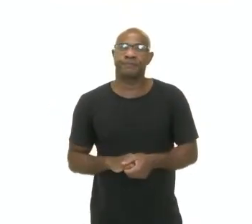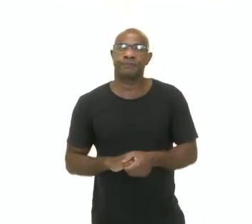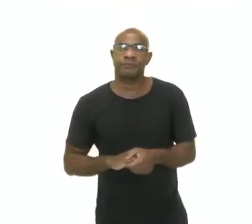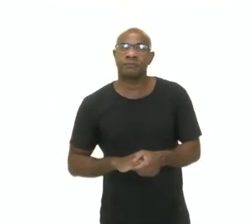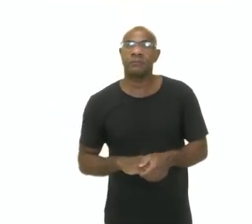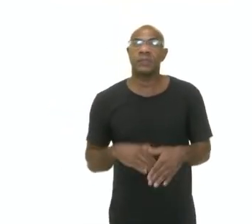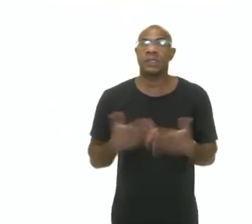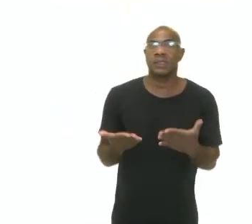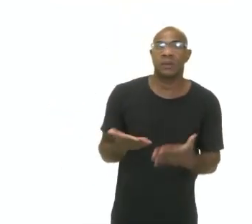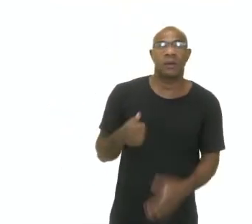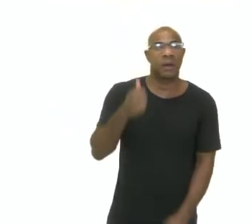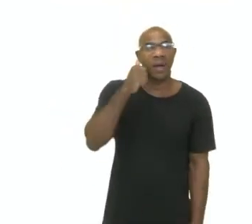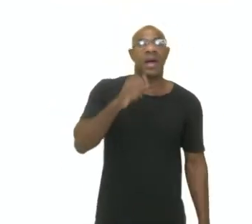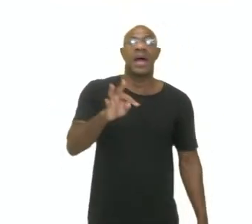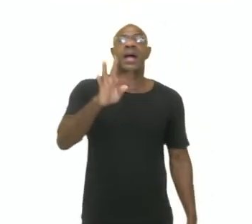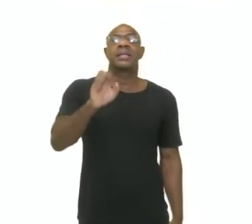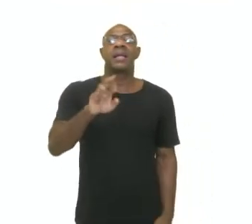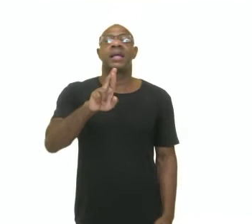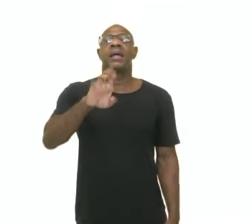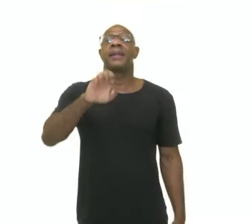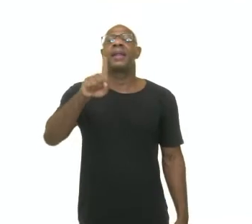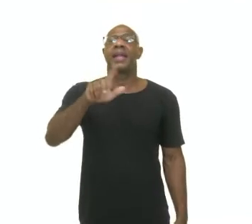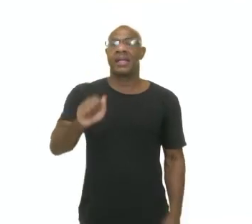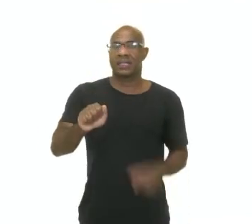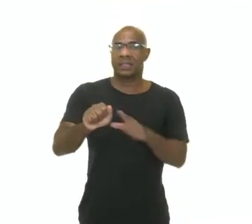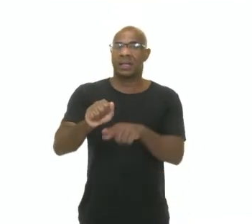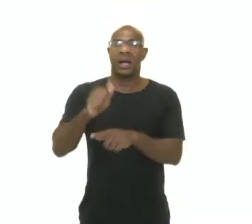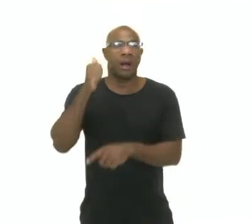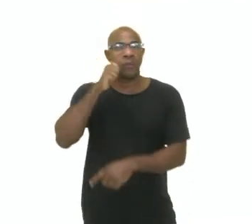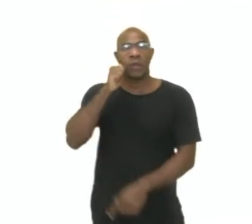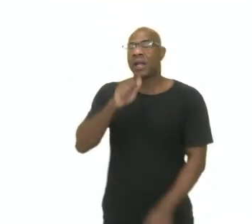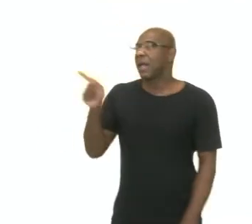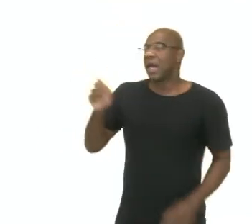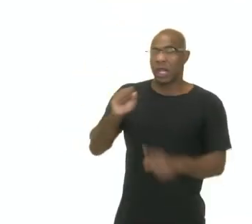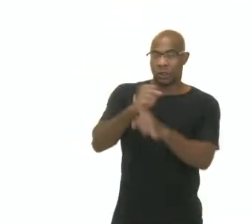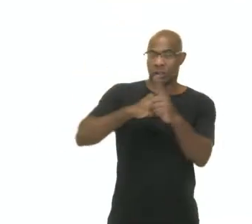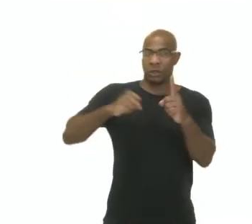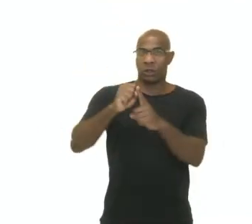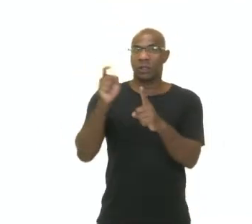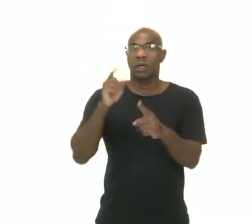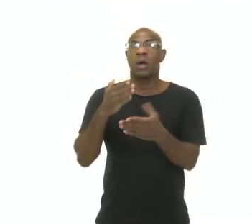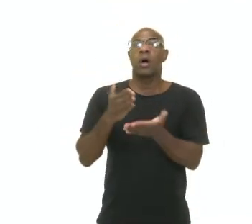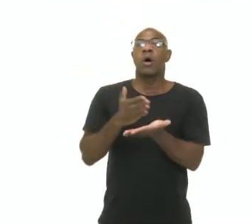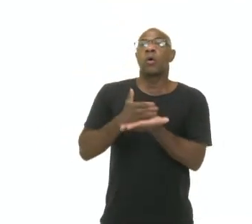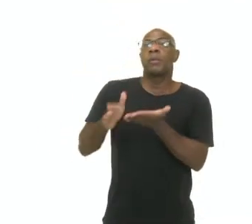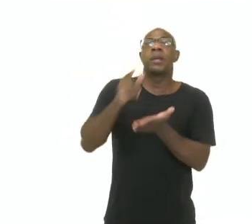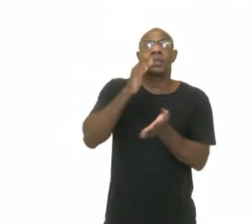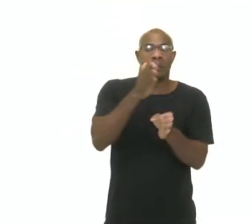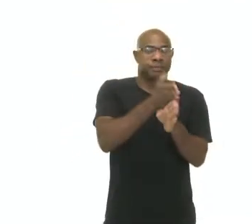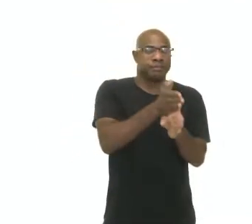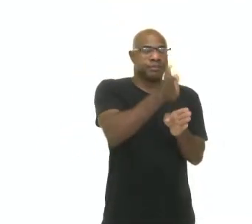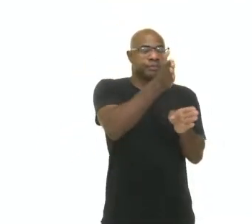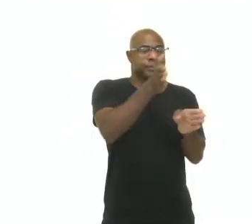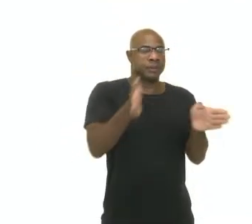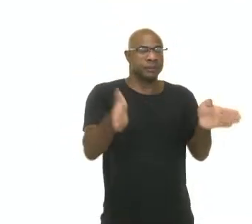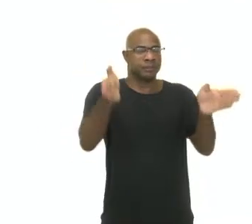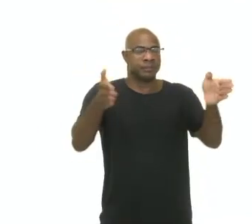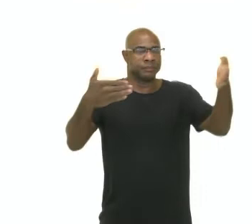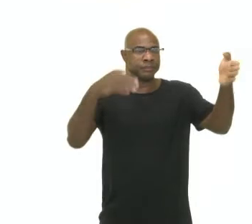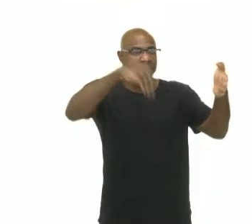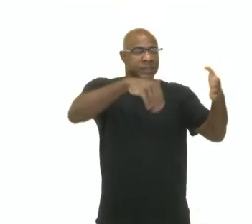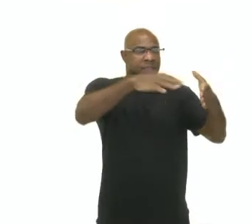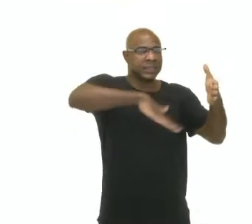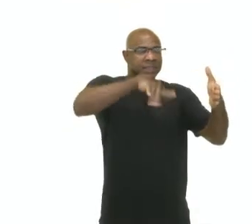Para a socióloga Teresa Caldeira, isso vai construindo uma cidade de muros. A cidade vai segregando cada vez mais as